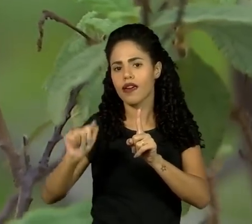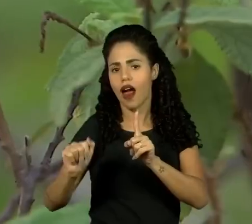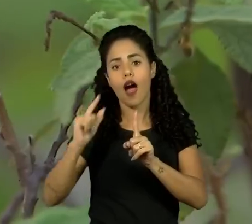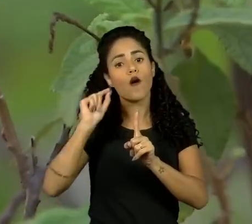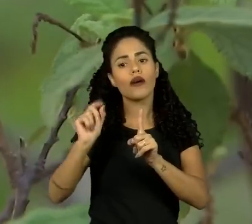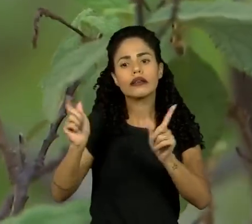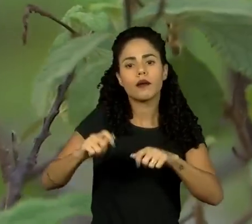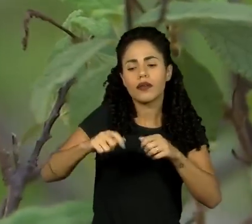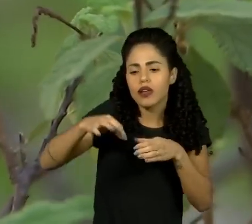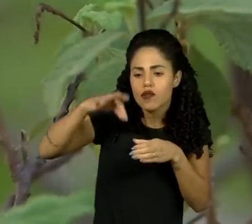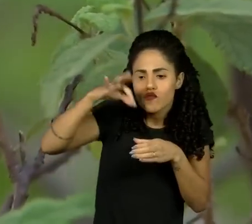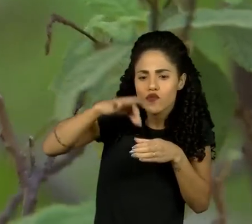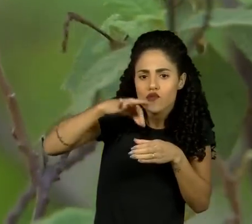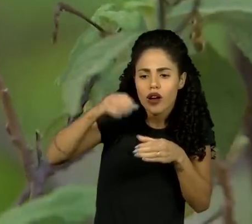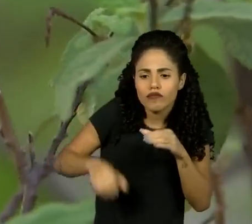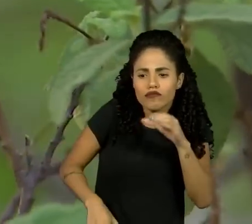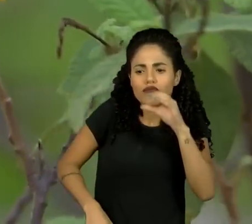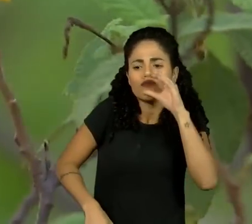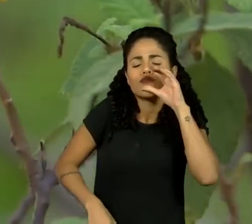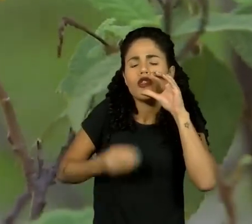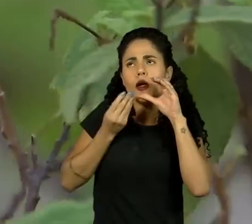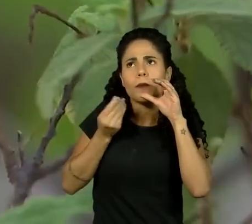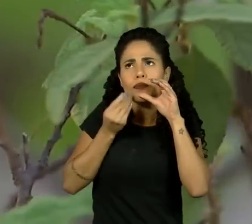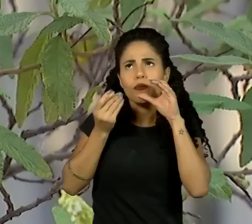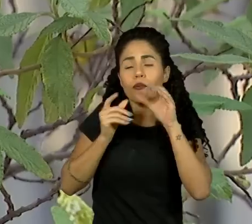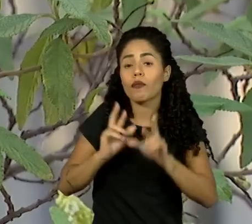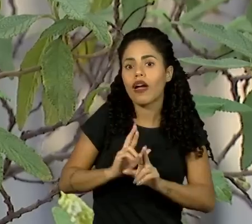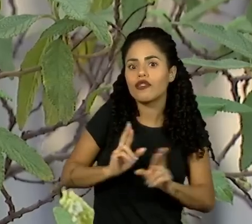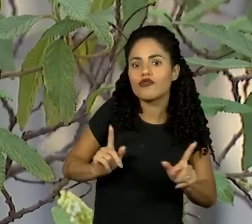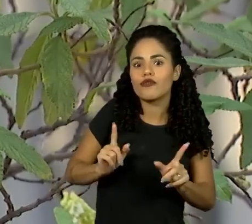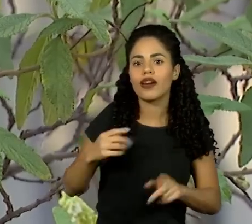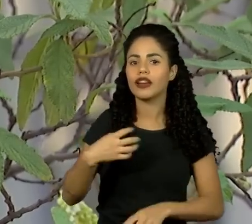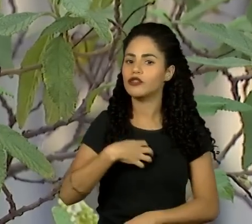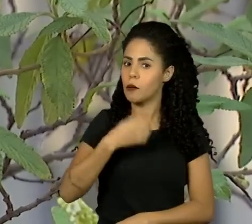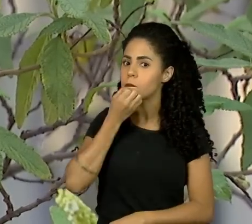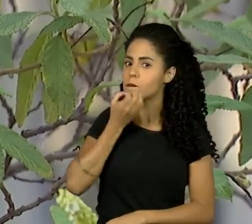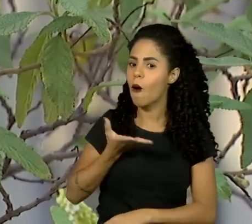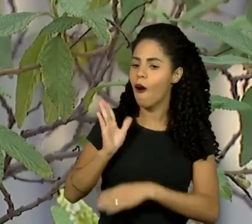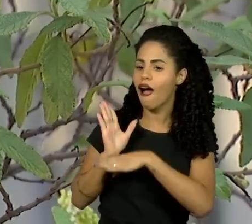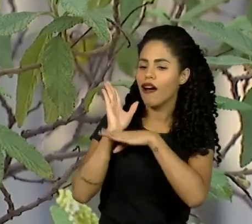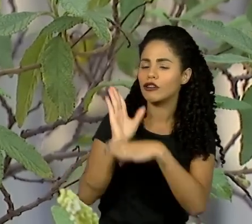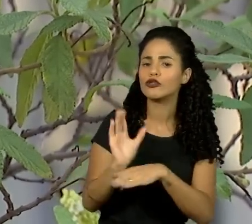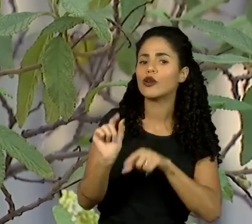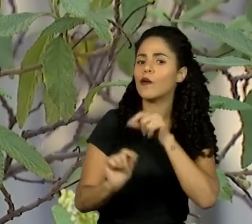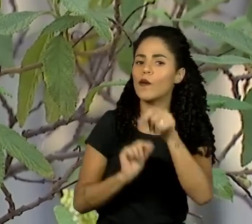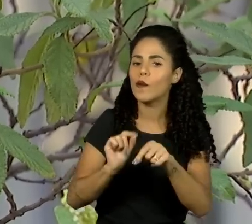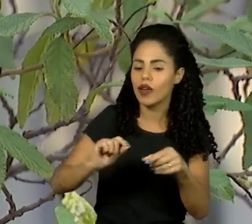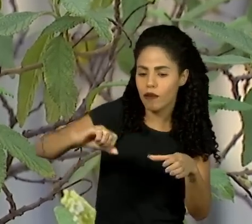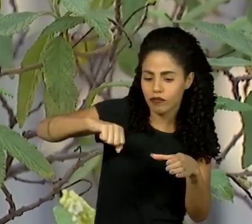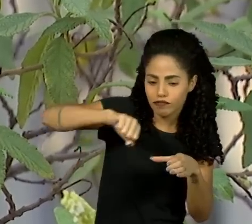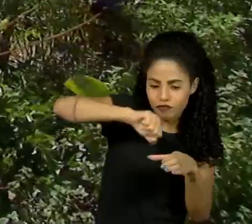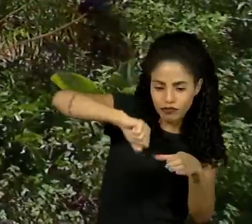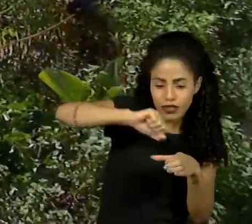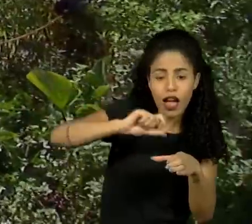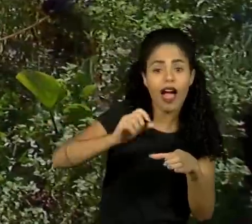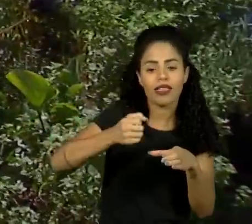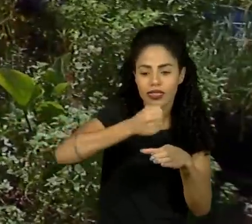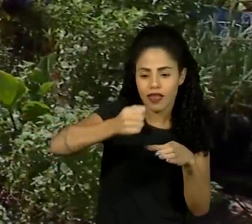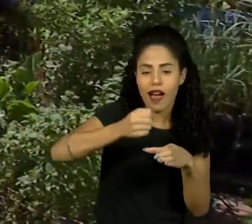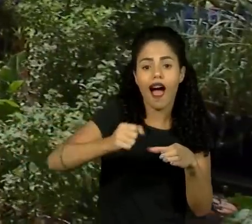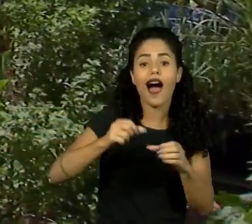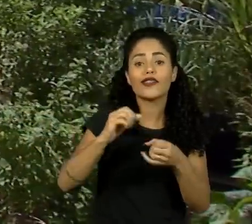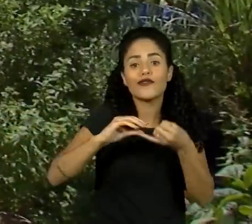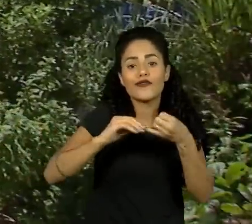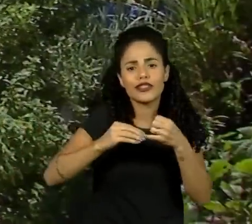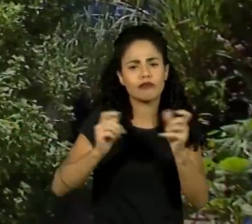contusões, tem gosto semelhante a um famoso tempero industrializado em cubos. Serve para incrementar o feijão. Essas